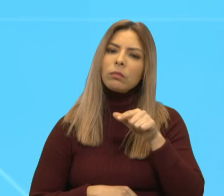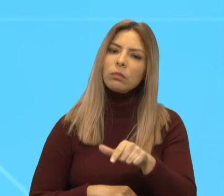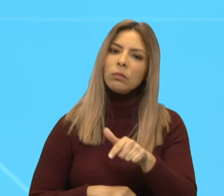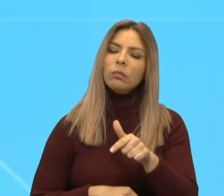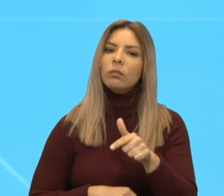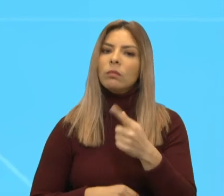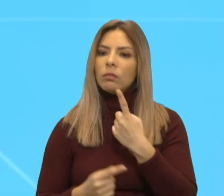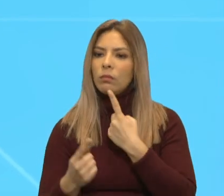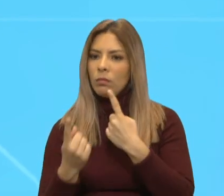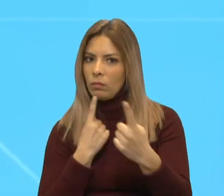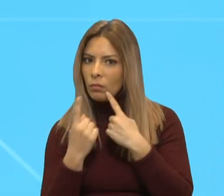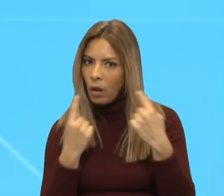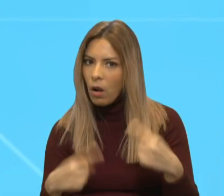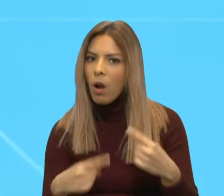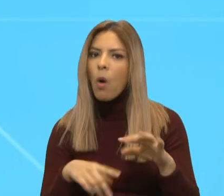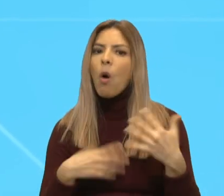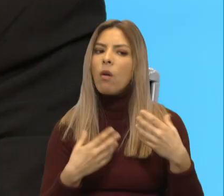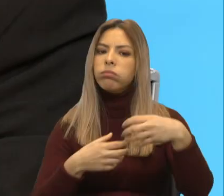também se começa a verificar?